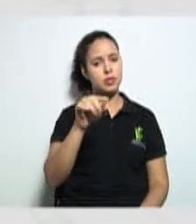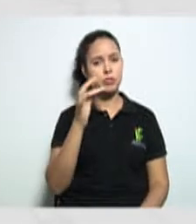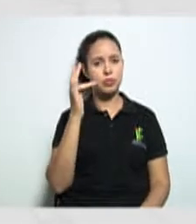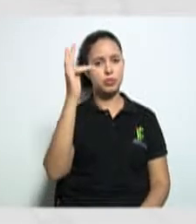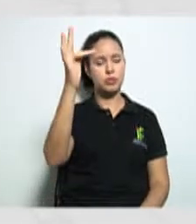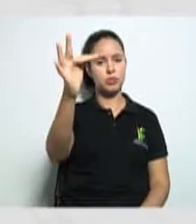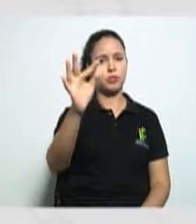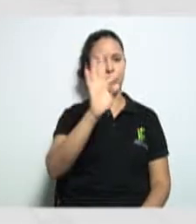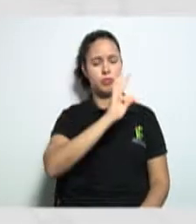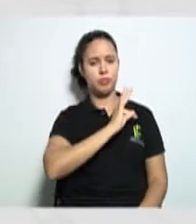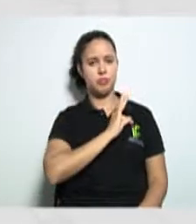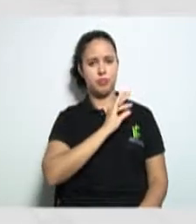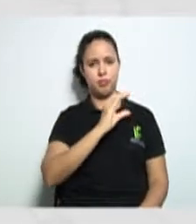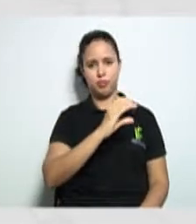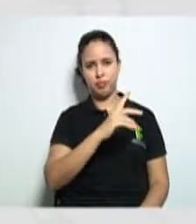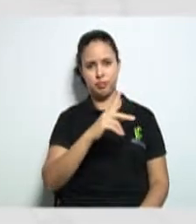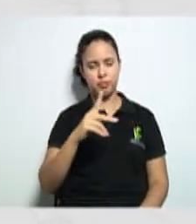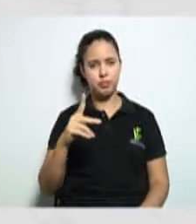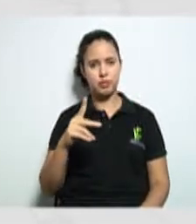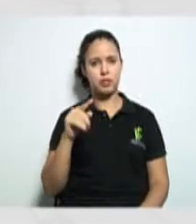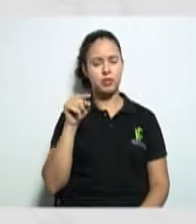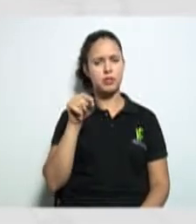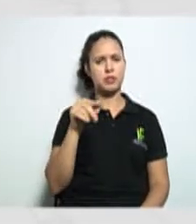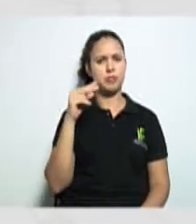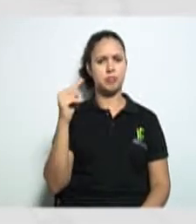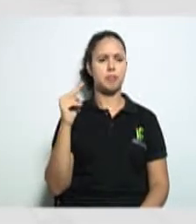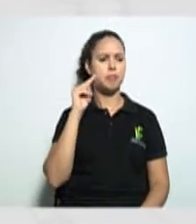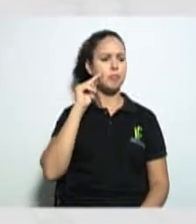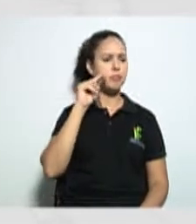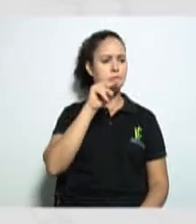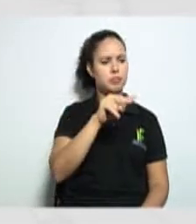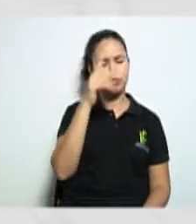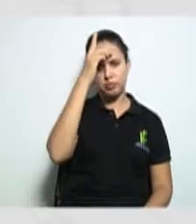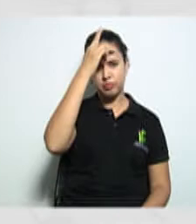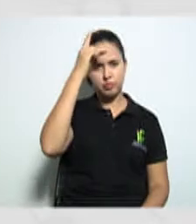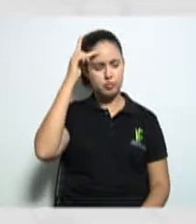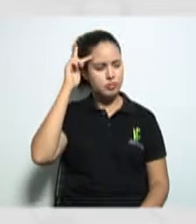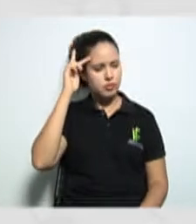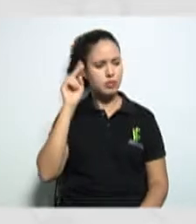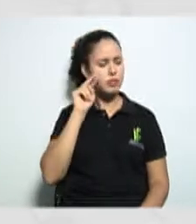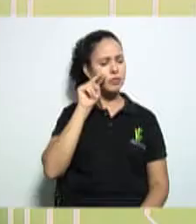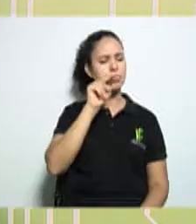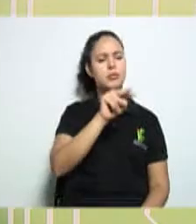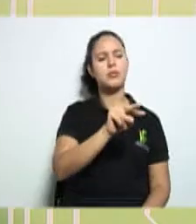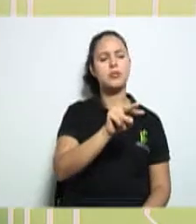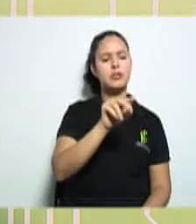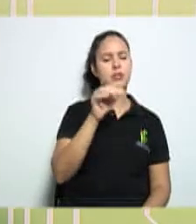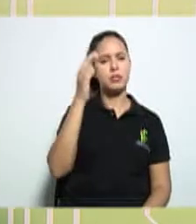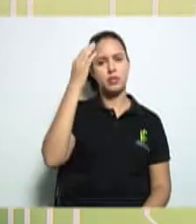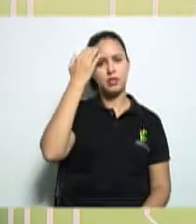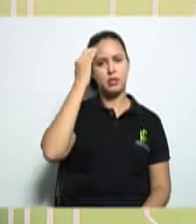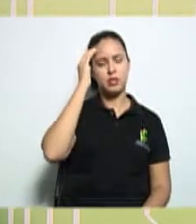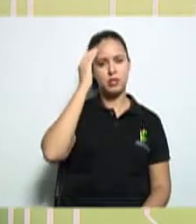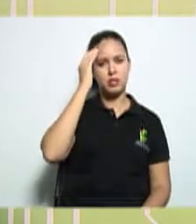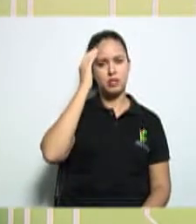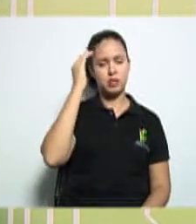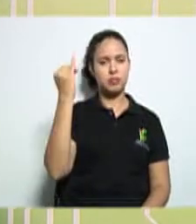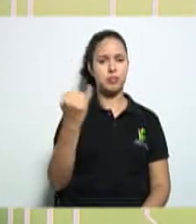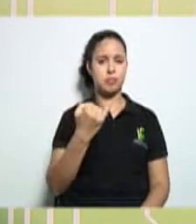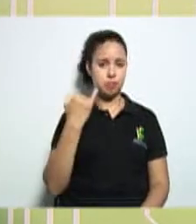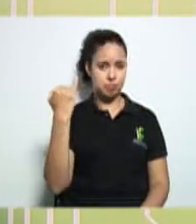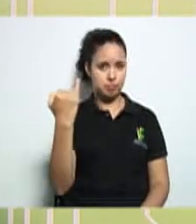em cooperativismo, que você vai olhar para as pessoas e você vai entender a importância das pessoas para a sua